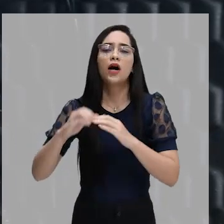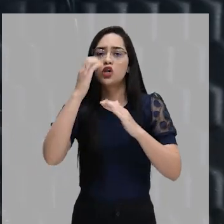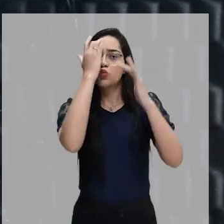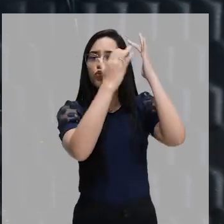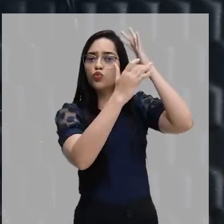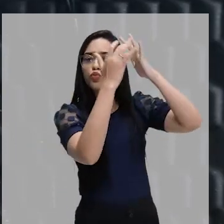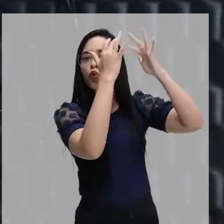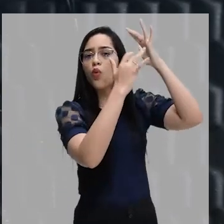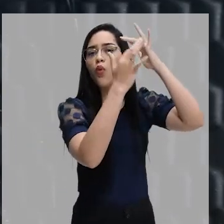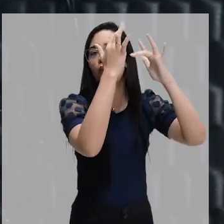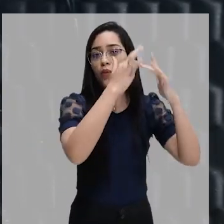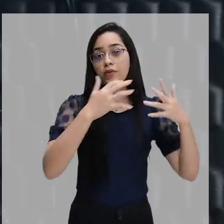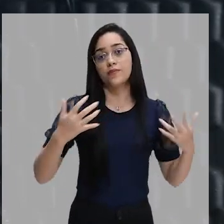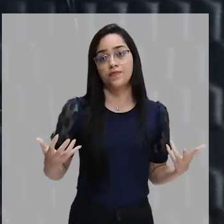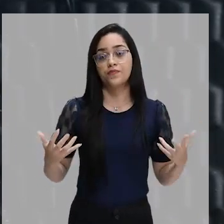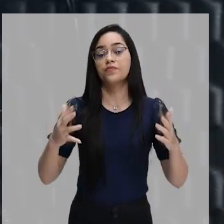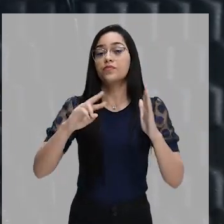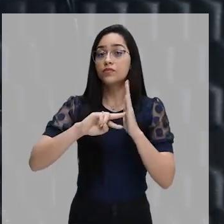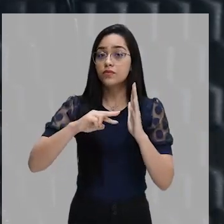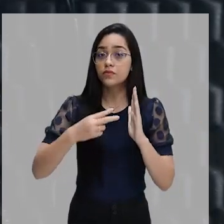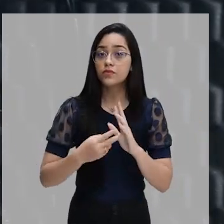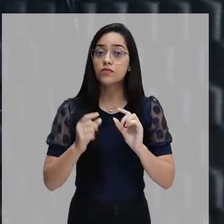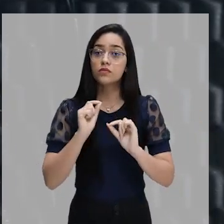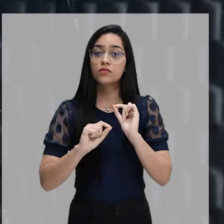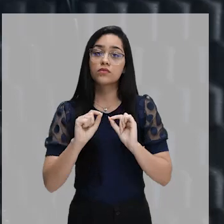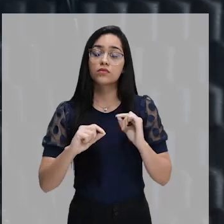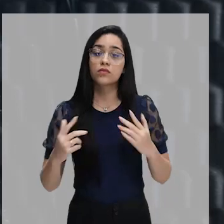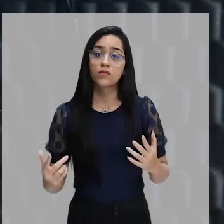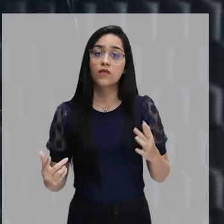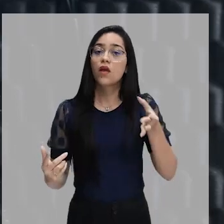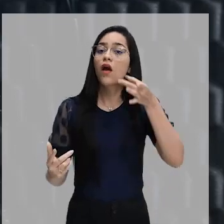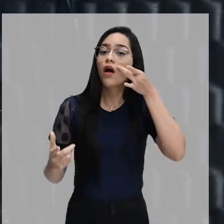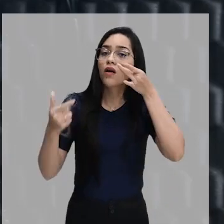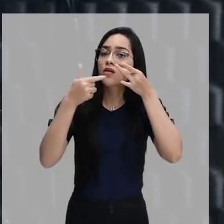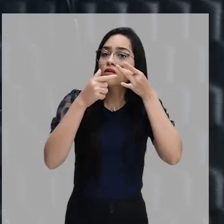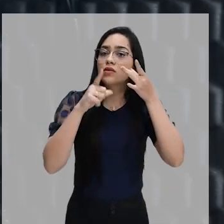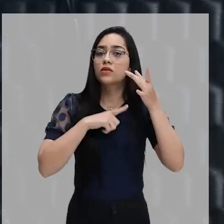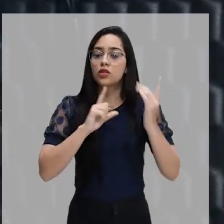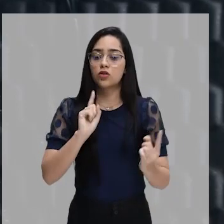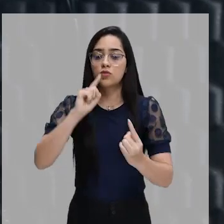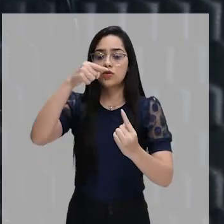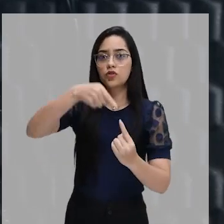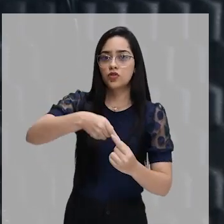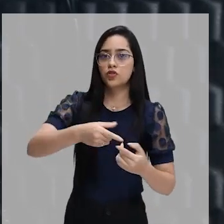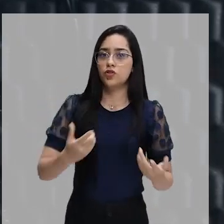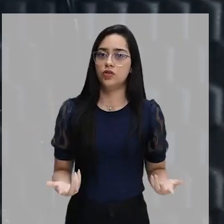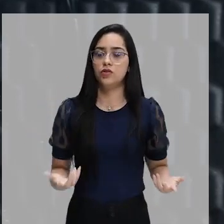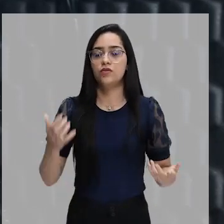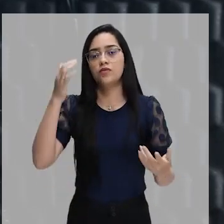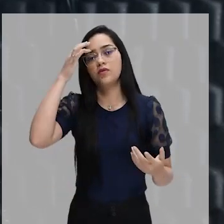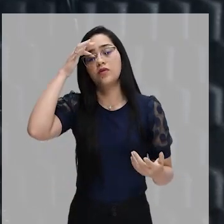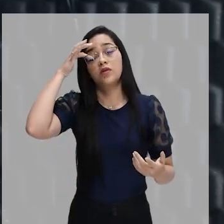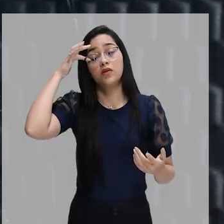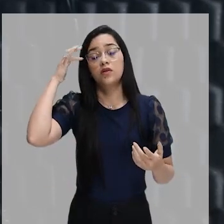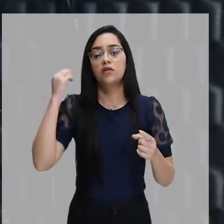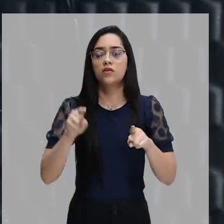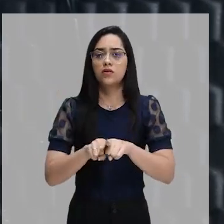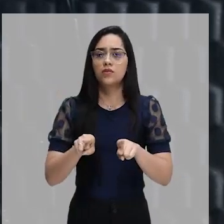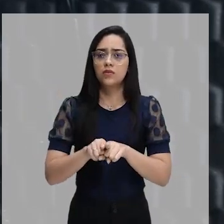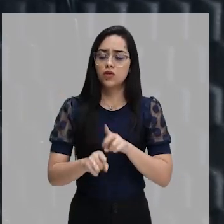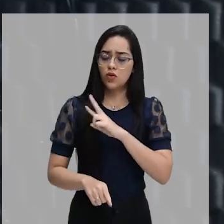sonho, subjetividade. Então o realismo já vai ser mais objetivo, né? O